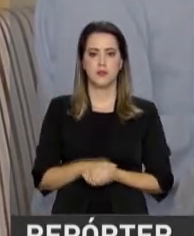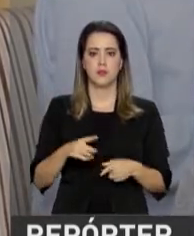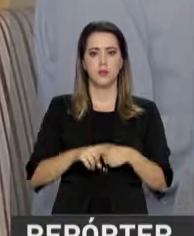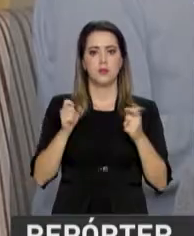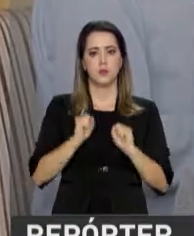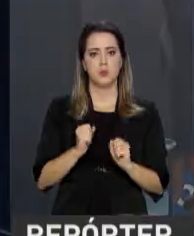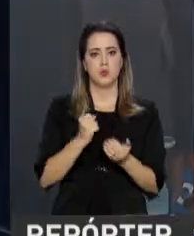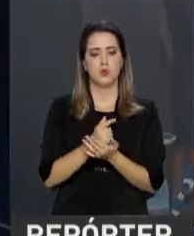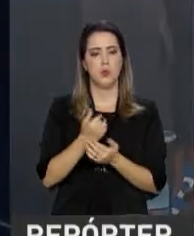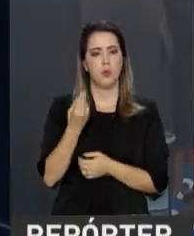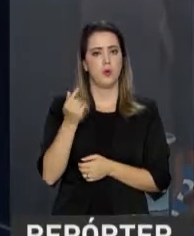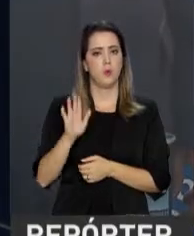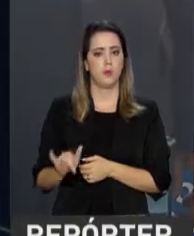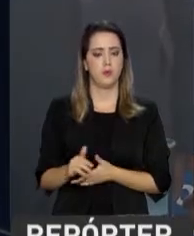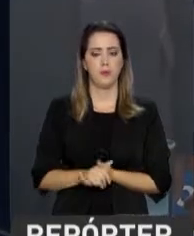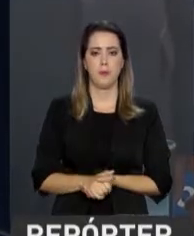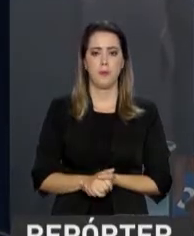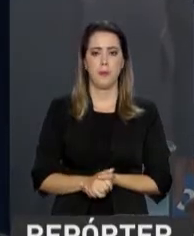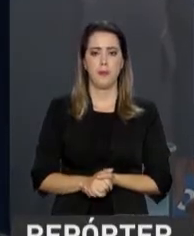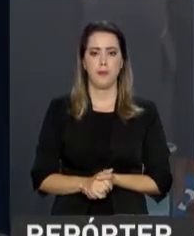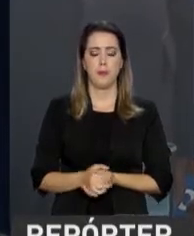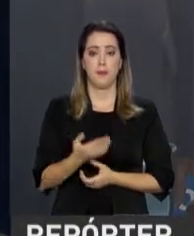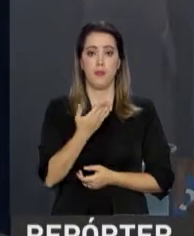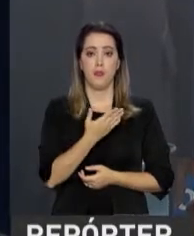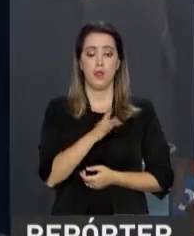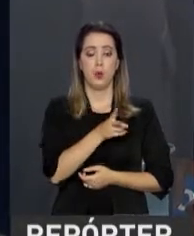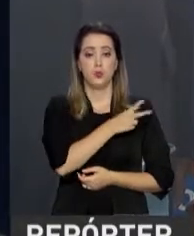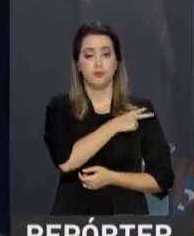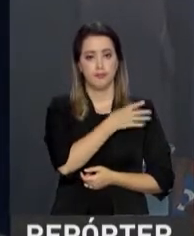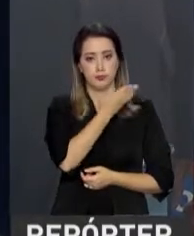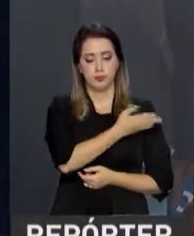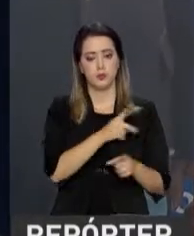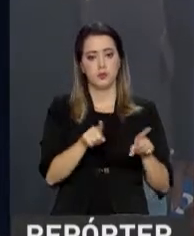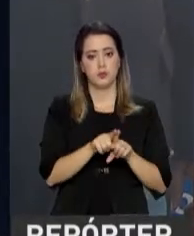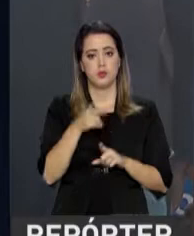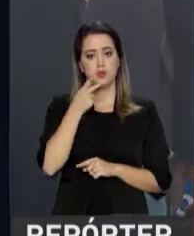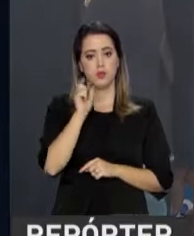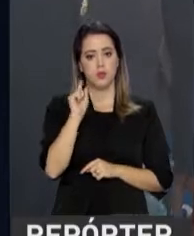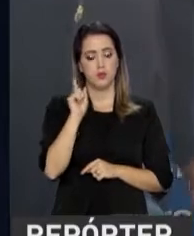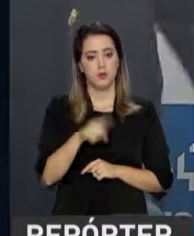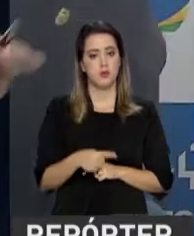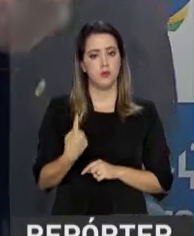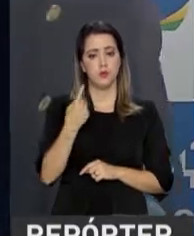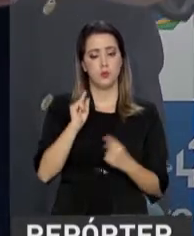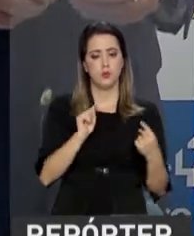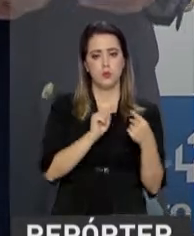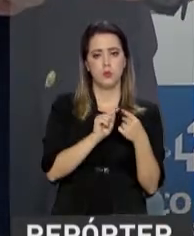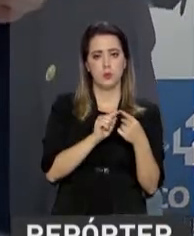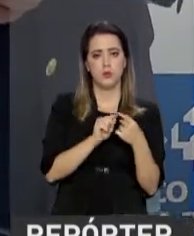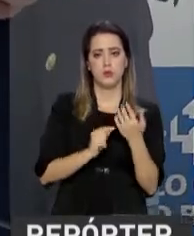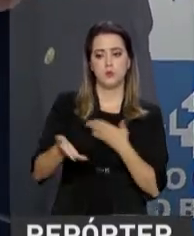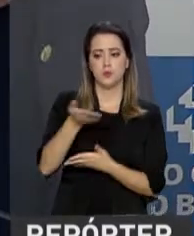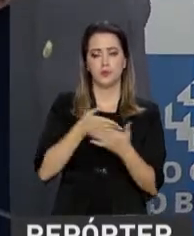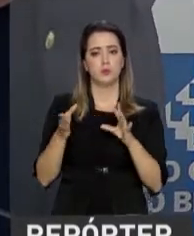baratinho de acordo com o diretor de relações institucionais e cidadania do banco central um dos objetivos da